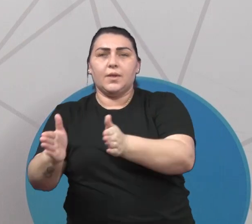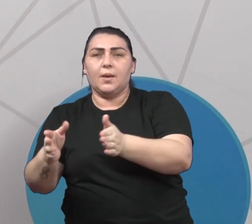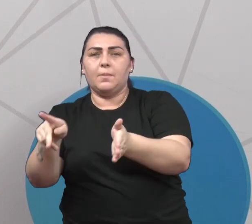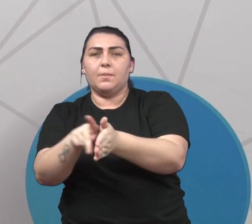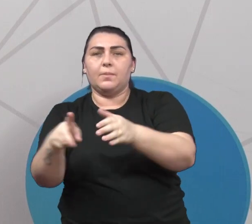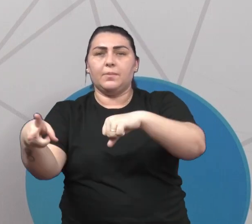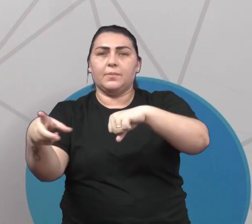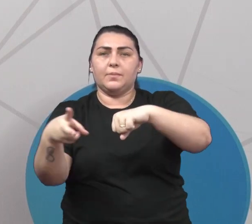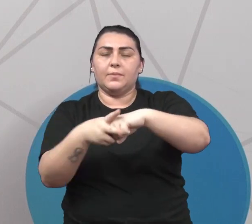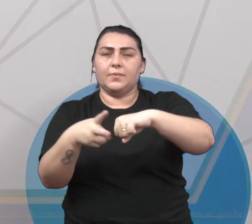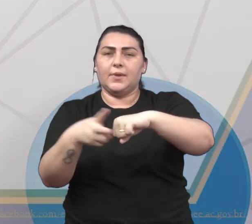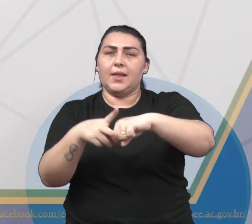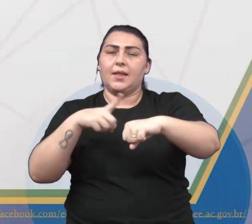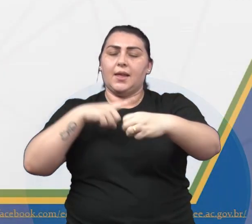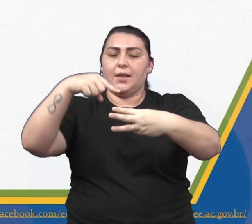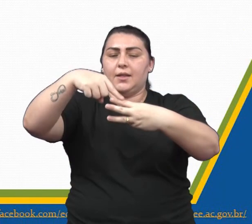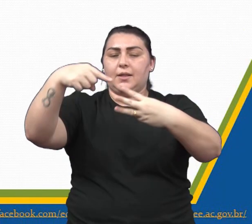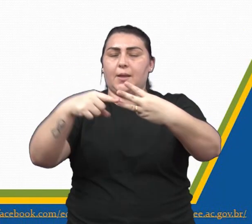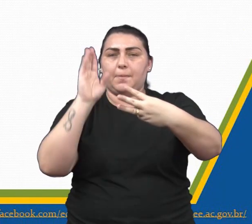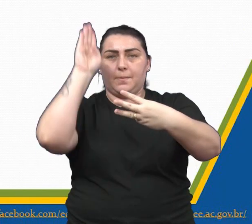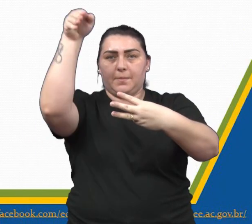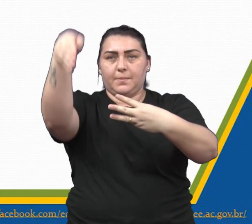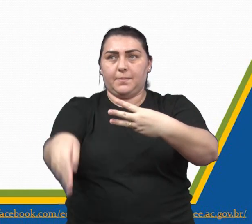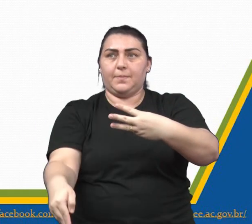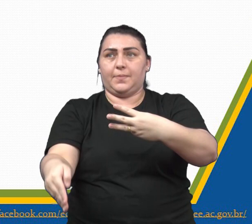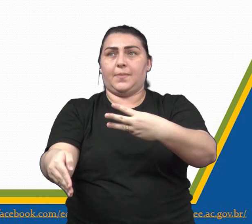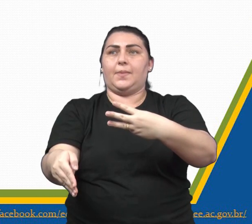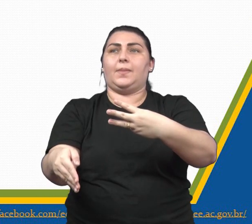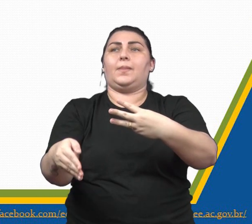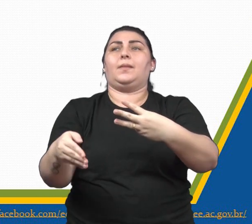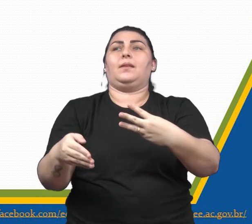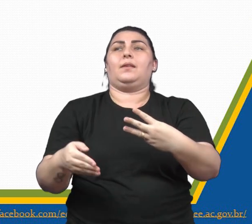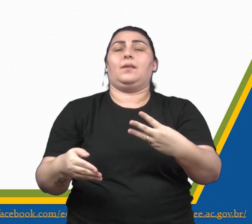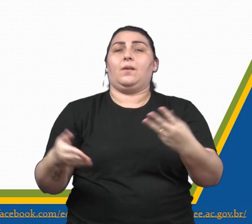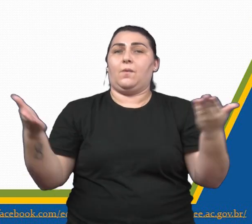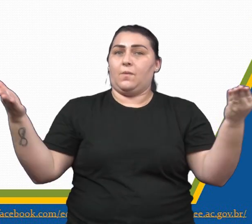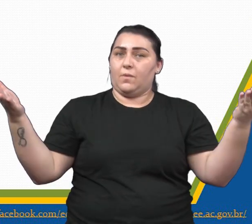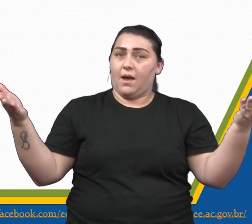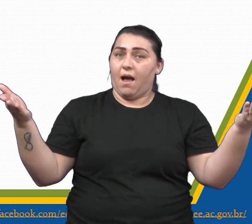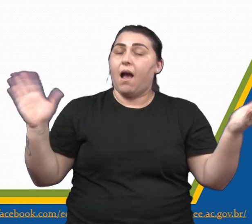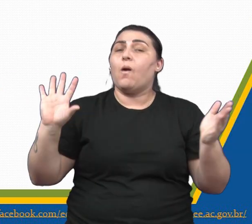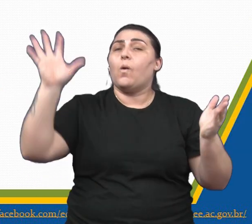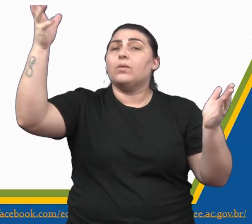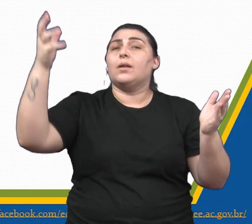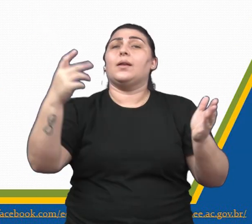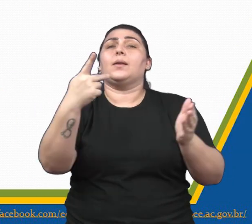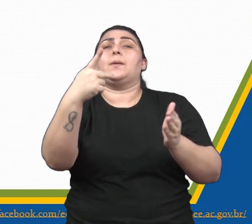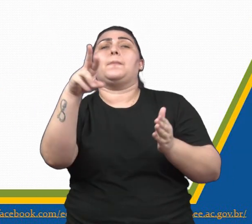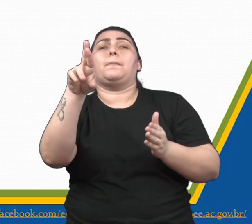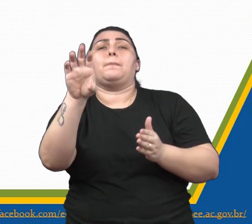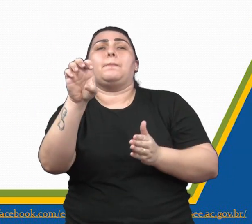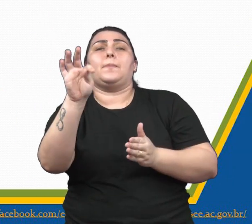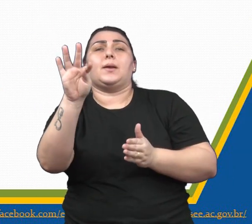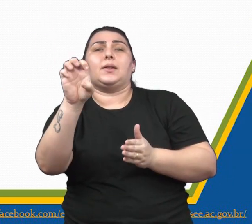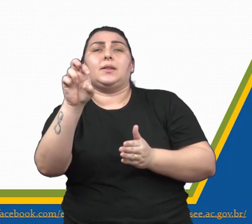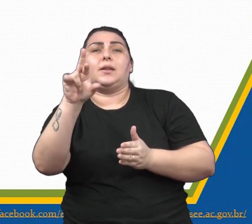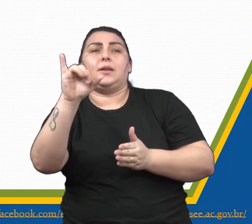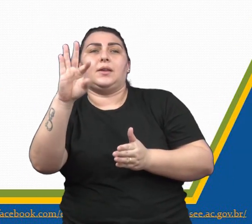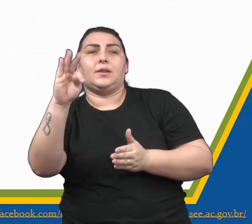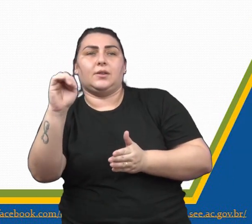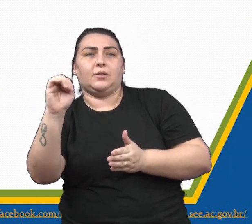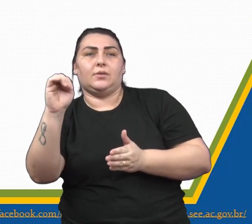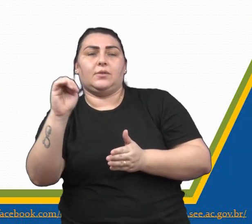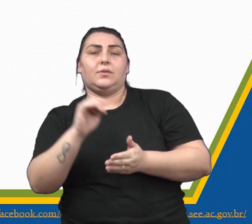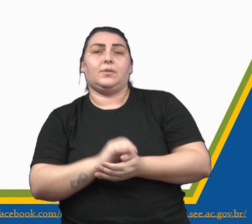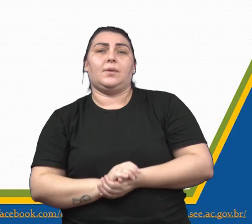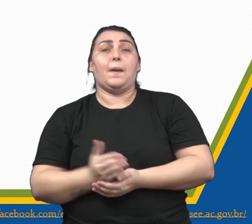E há 3 principais tempos verbais. O pretérito, que ocorre quando uma ação já se realizou,